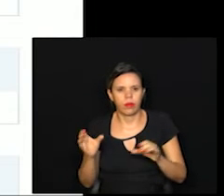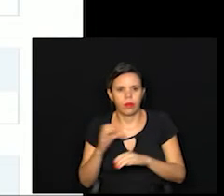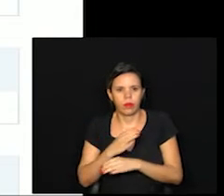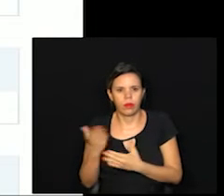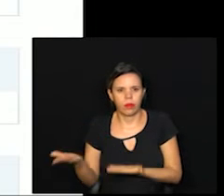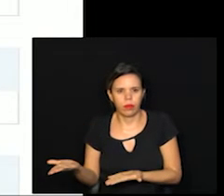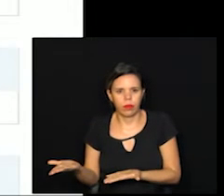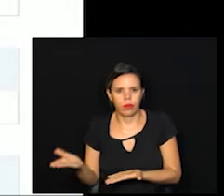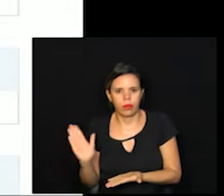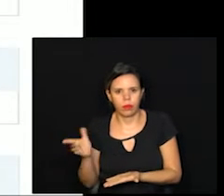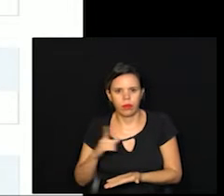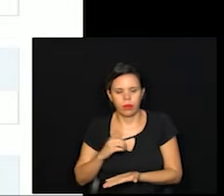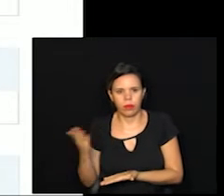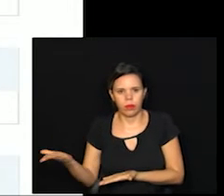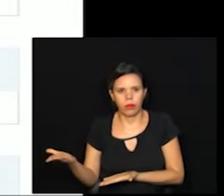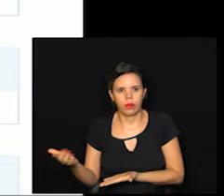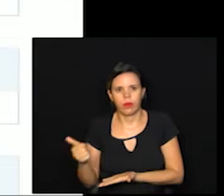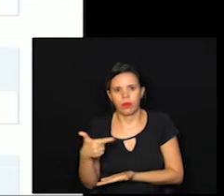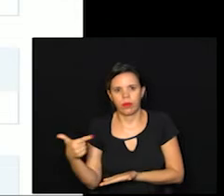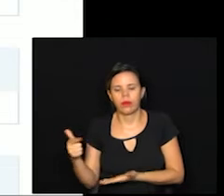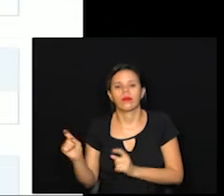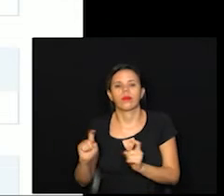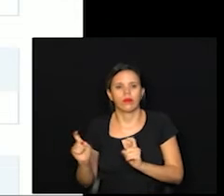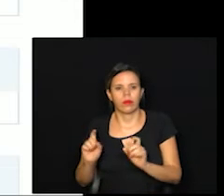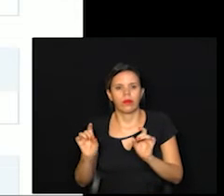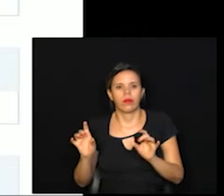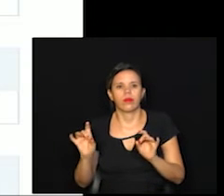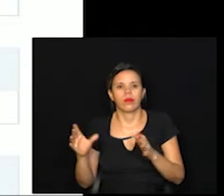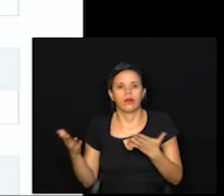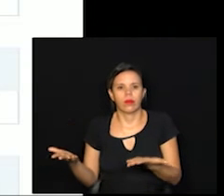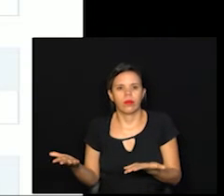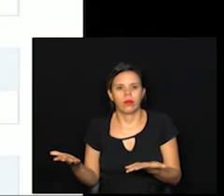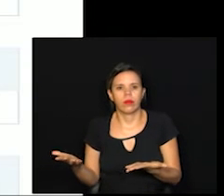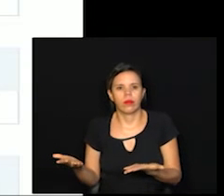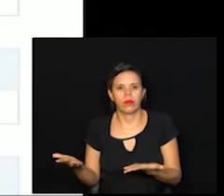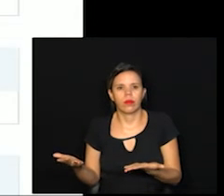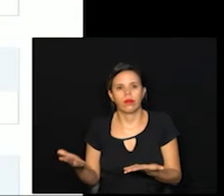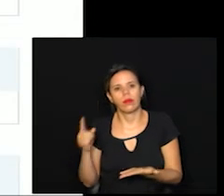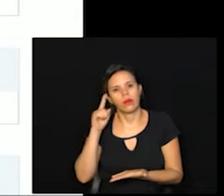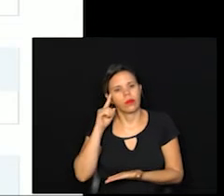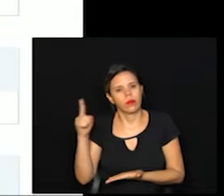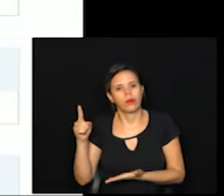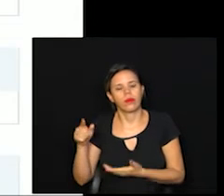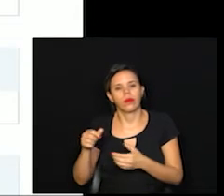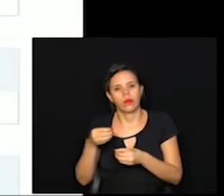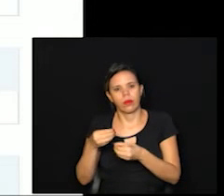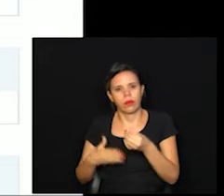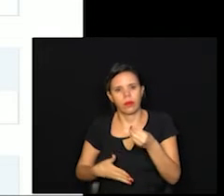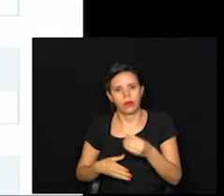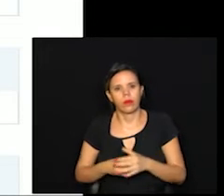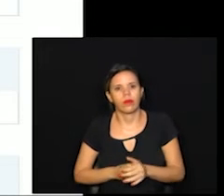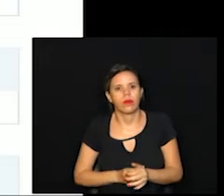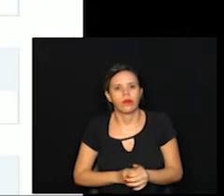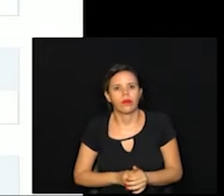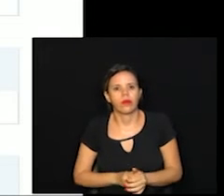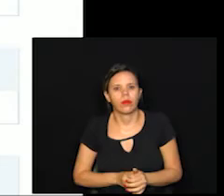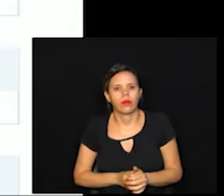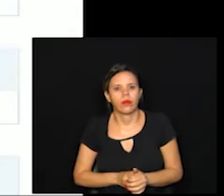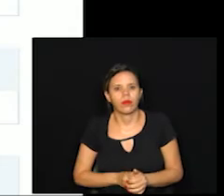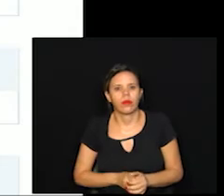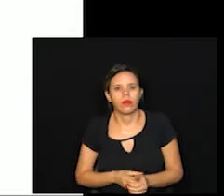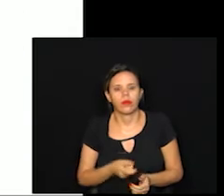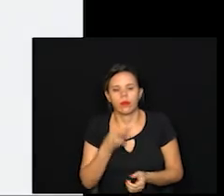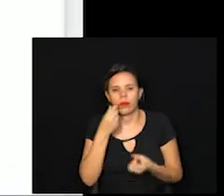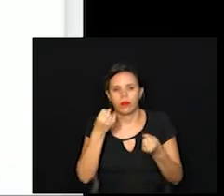extraordinária. Já temos aí a 12ª reunião extraordinária. A ordem do dia é o que está na pauta. Vamos falar agora,